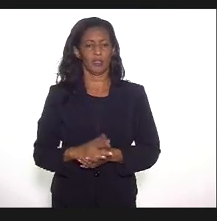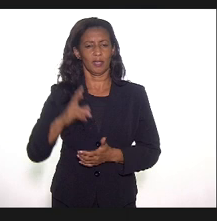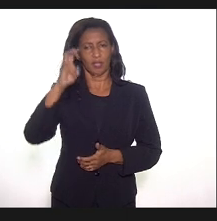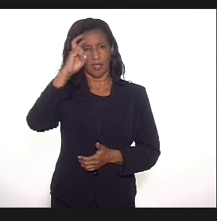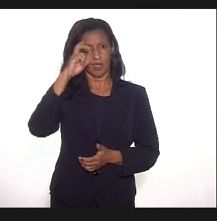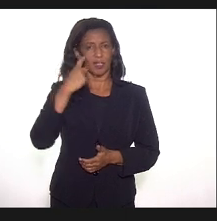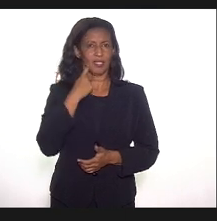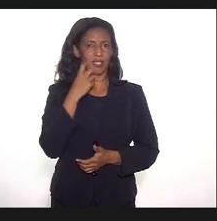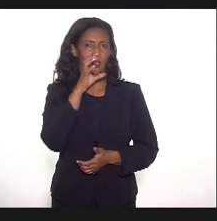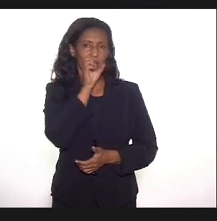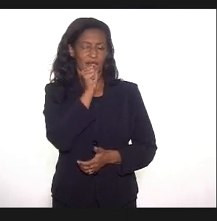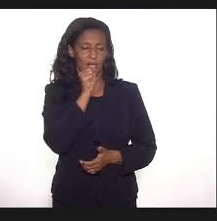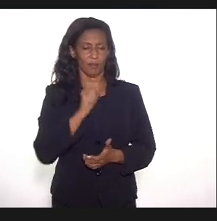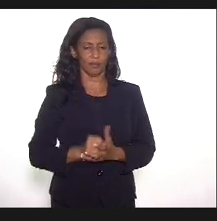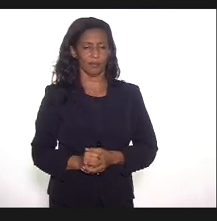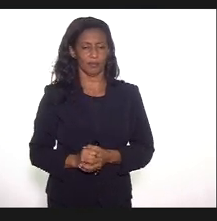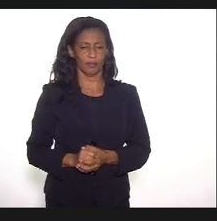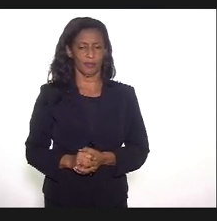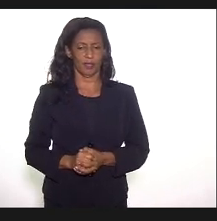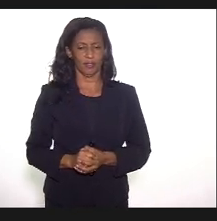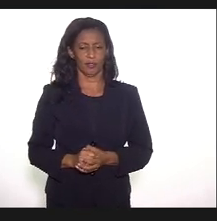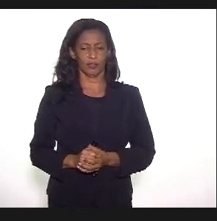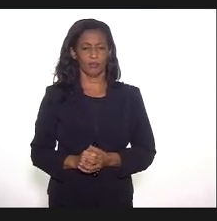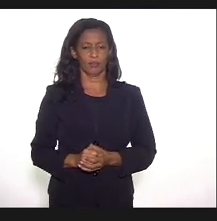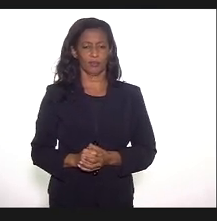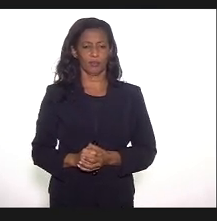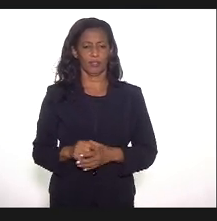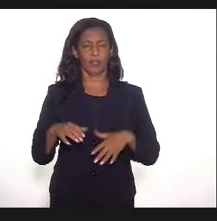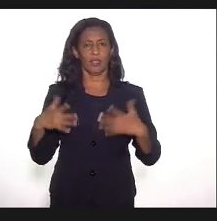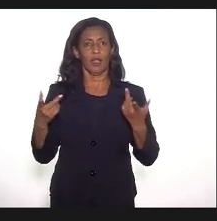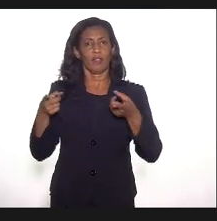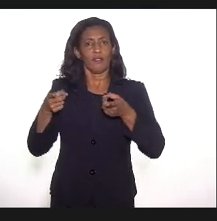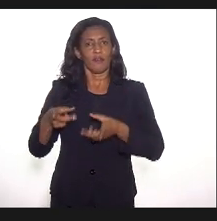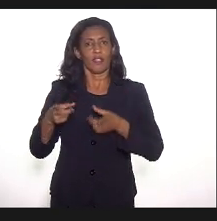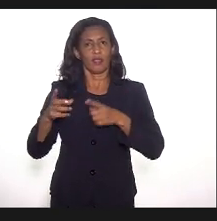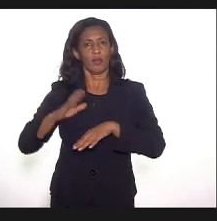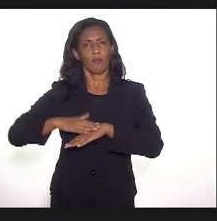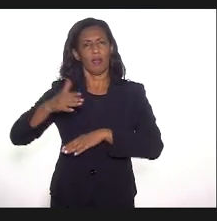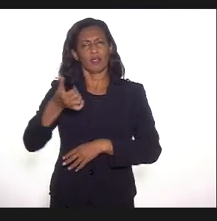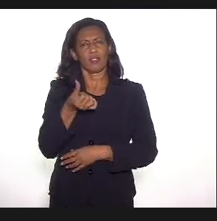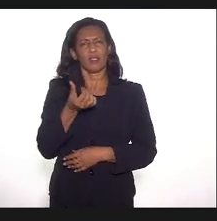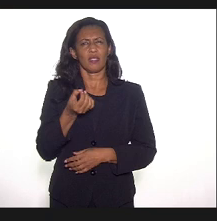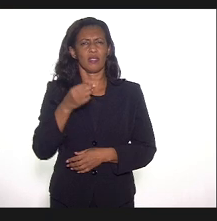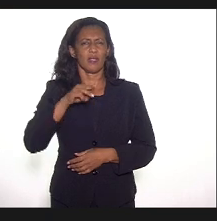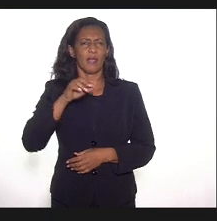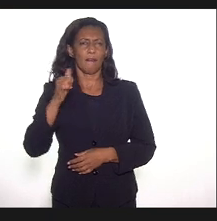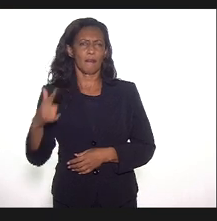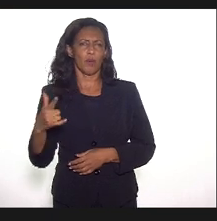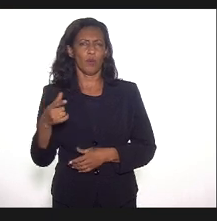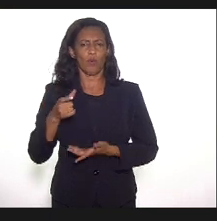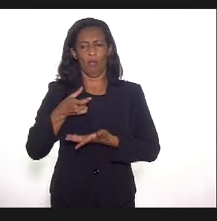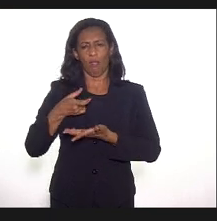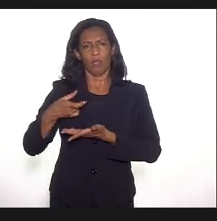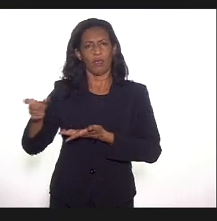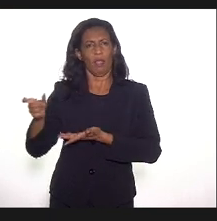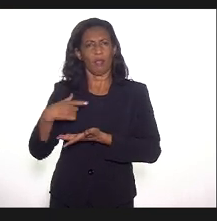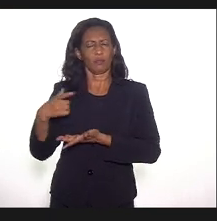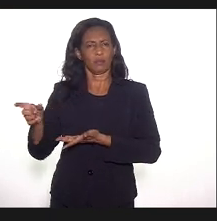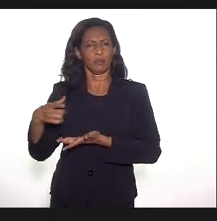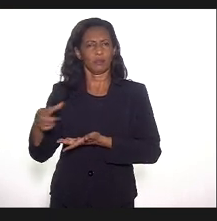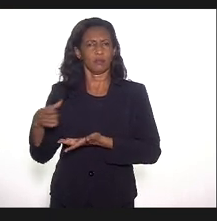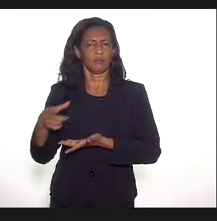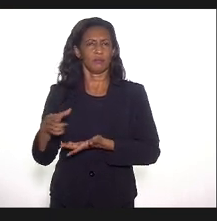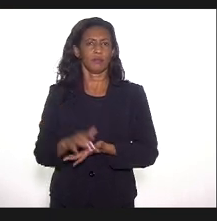sexta e sábado. E ela vendeu mais de 60 mil ingressos em 2019. E ali